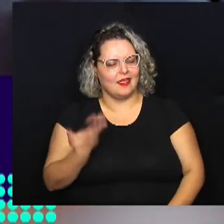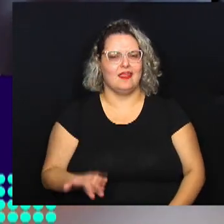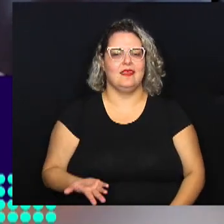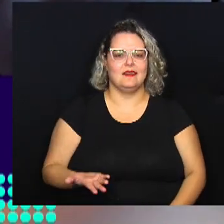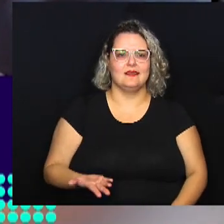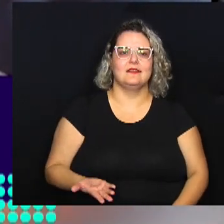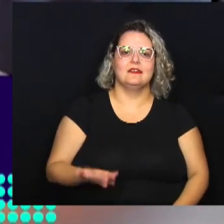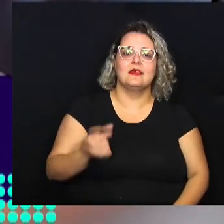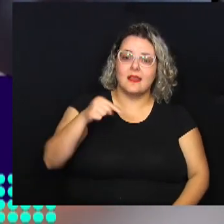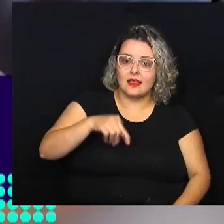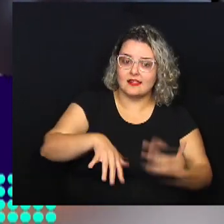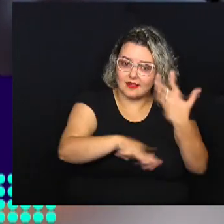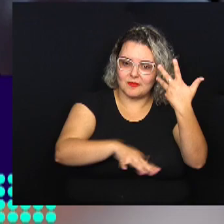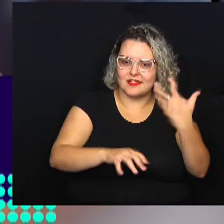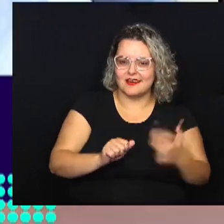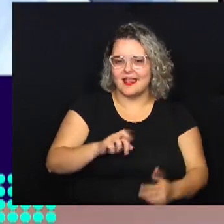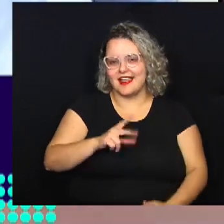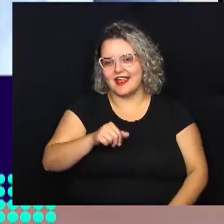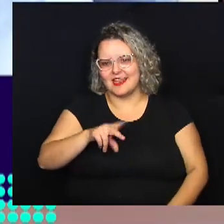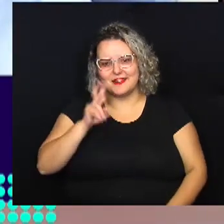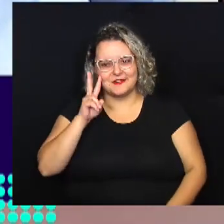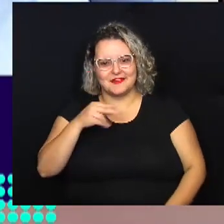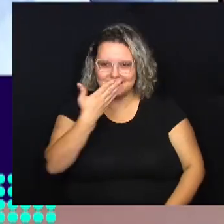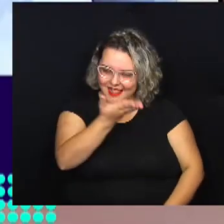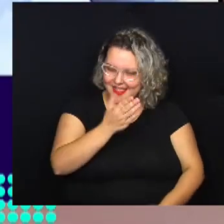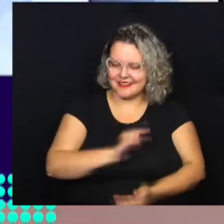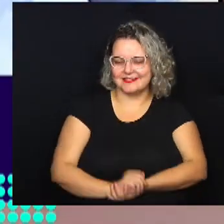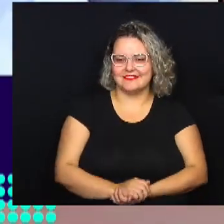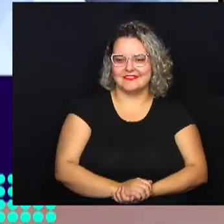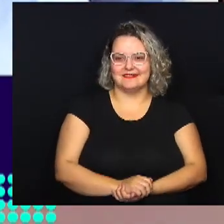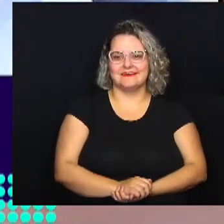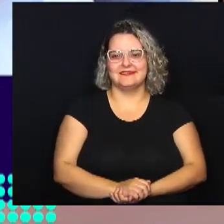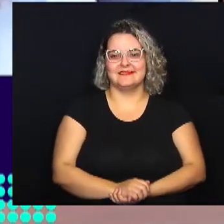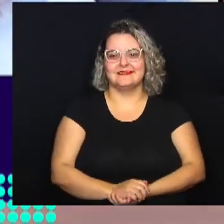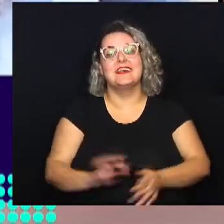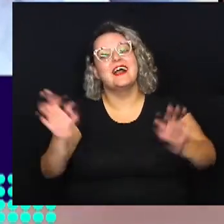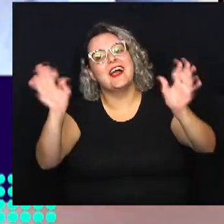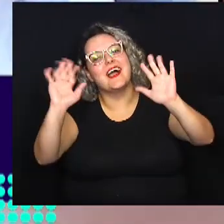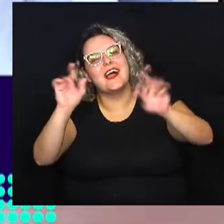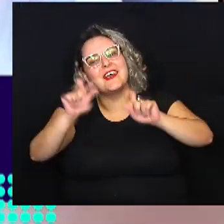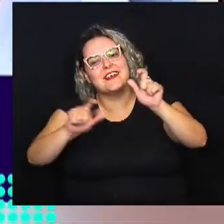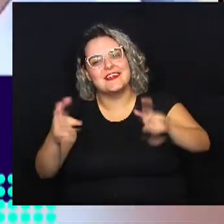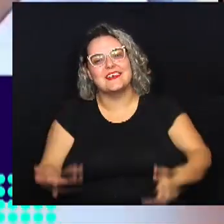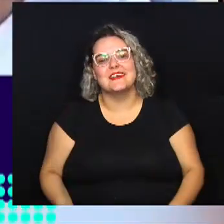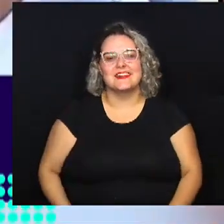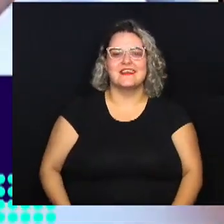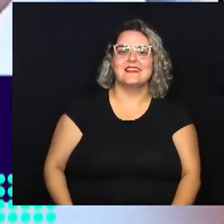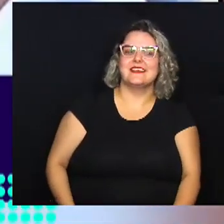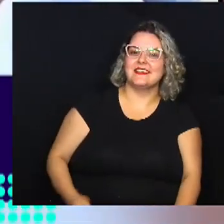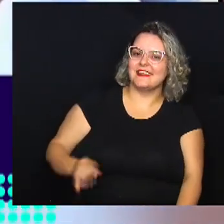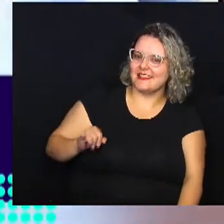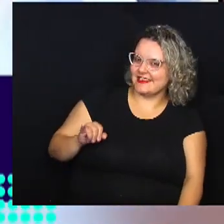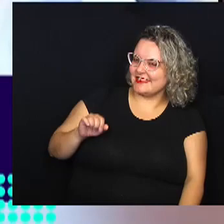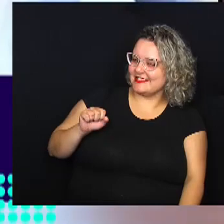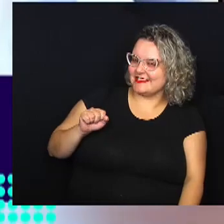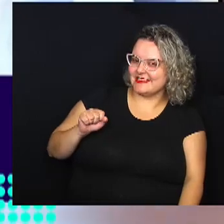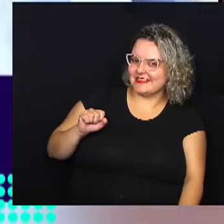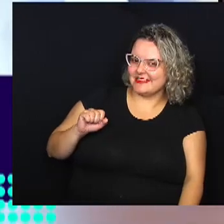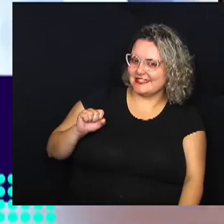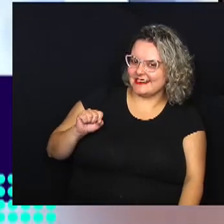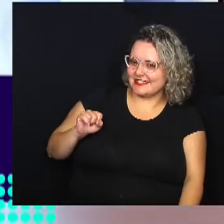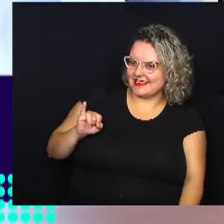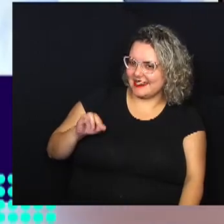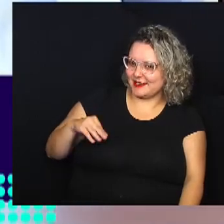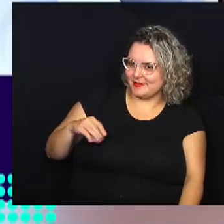sexta-feira na Praça Arautos da Paz. A gente se vê lá. Oi pessoal, aqui é a Ilse Miriam da Afromix e quero convidar vocês